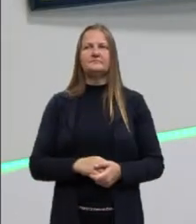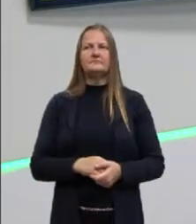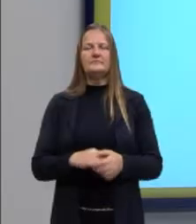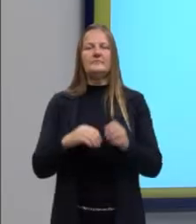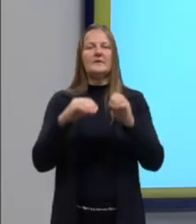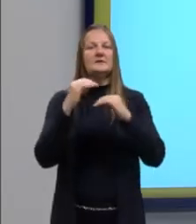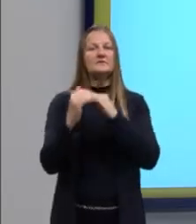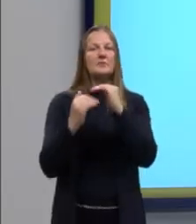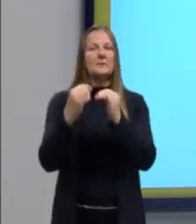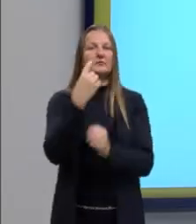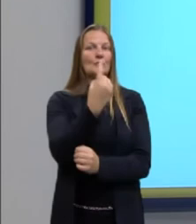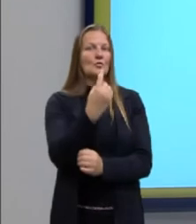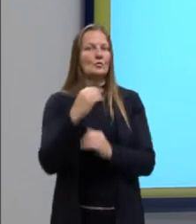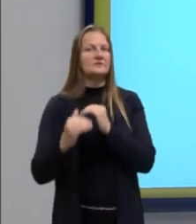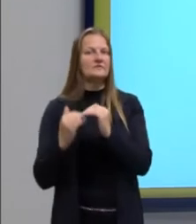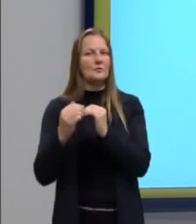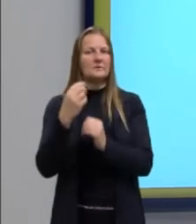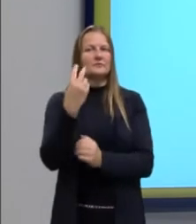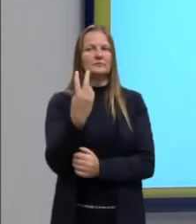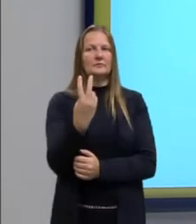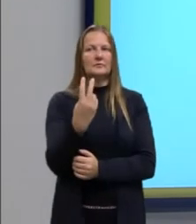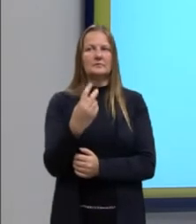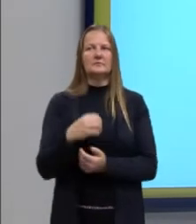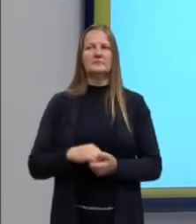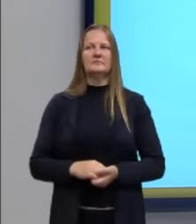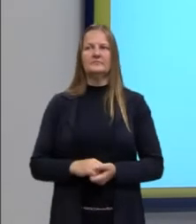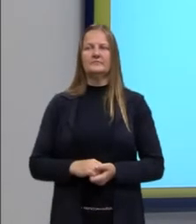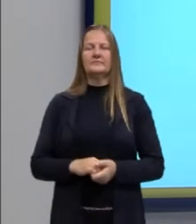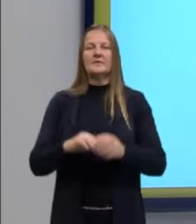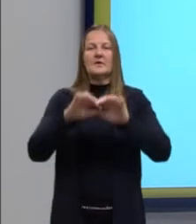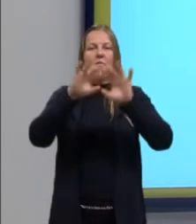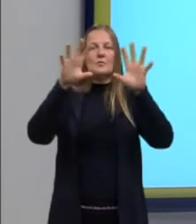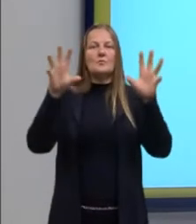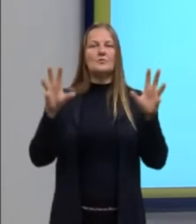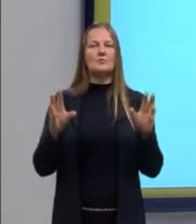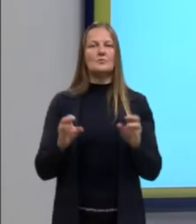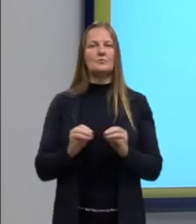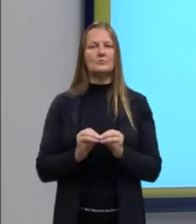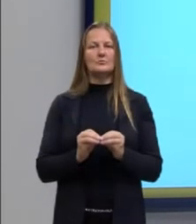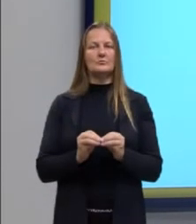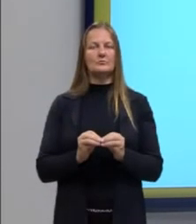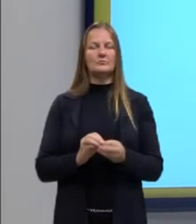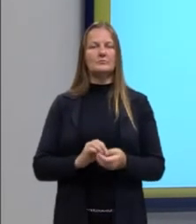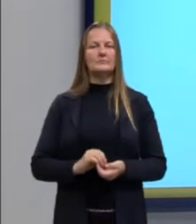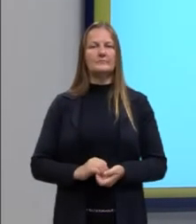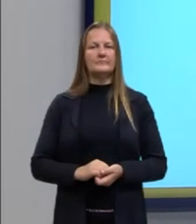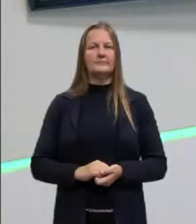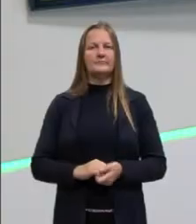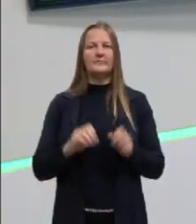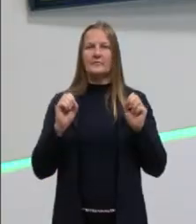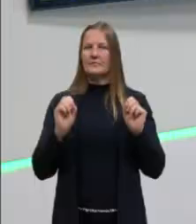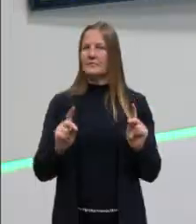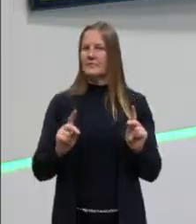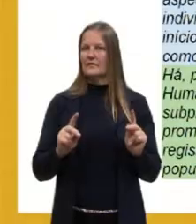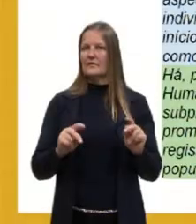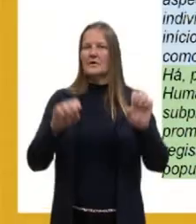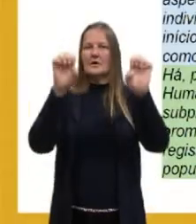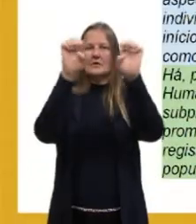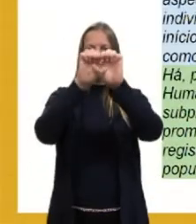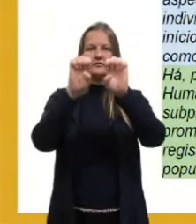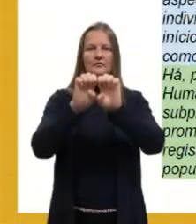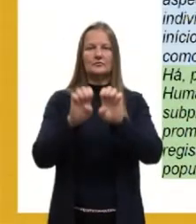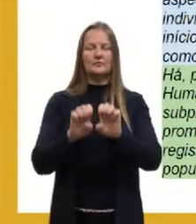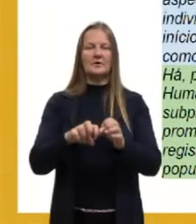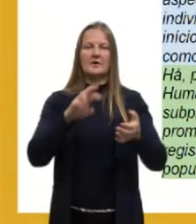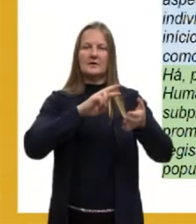1 desenvolvimento 2 e conclusão beleza essa é a nossa estrutura